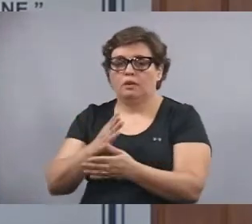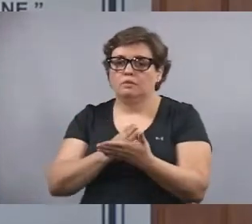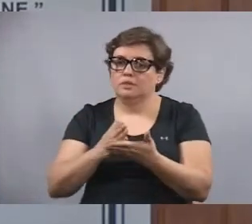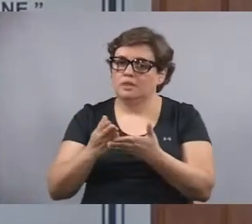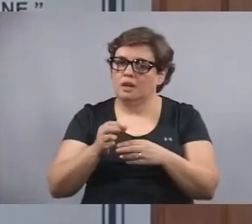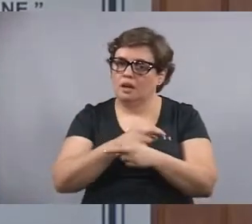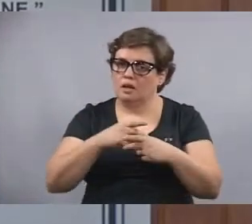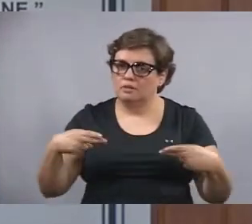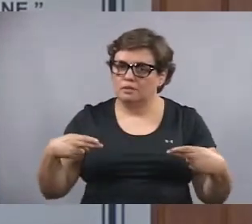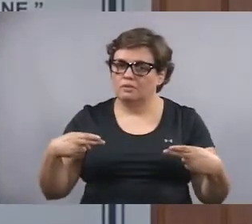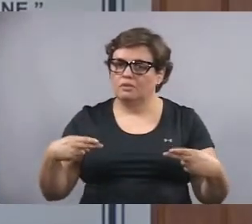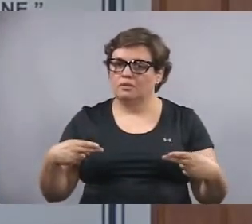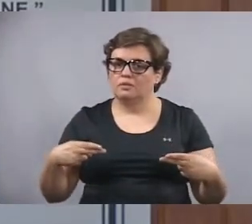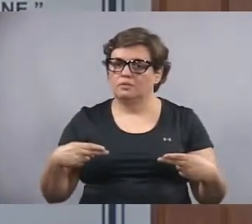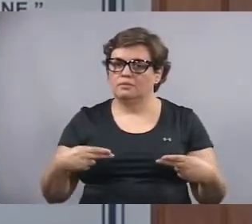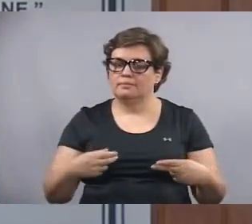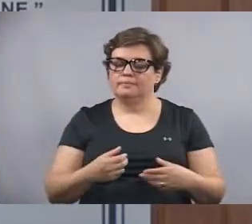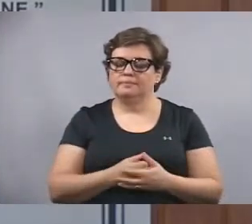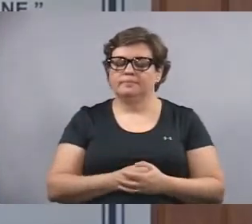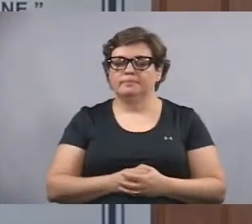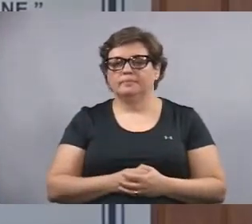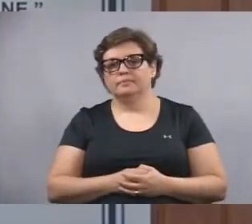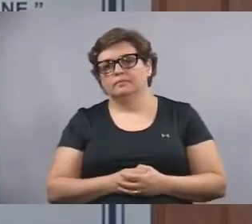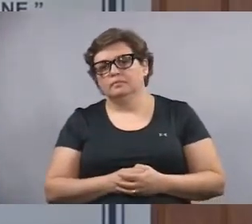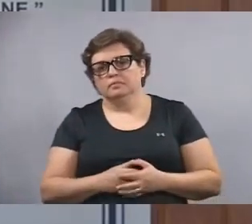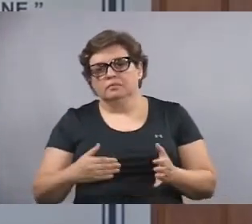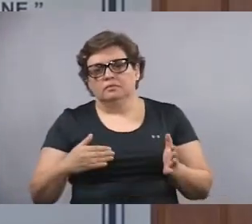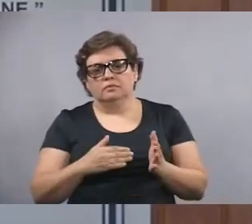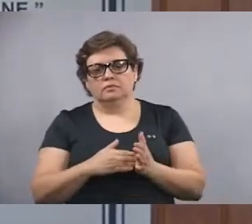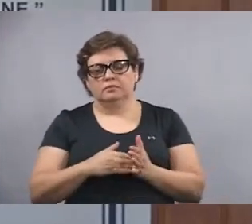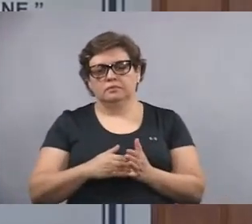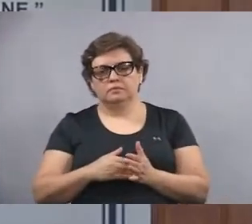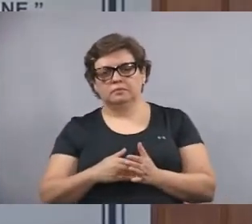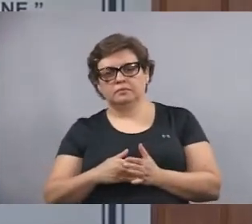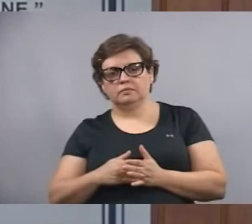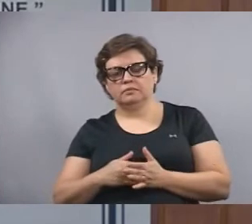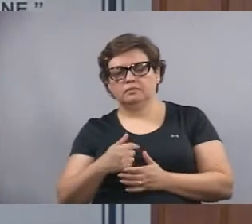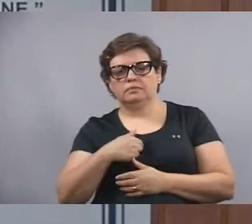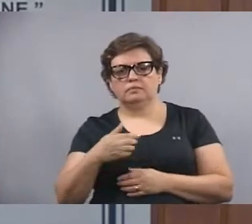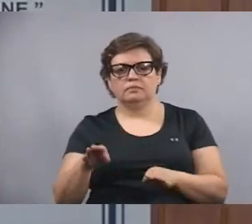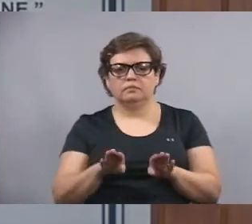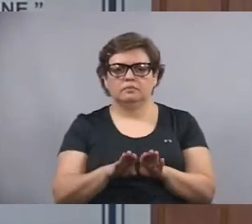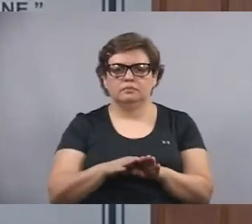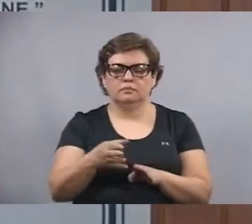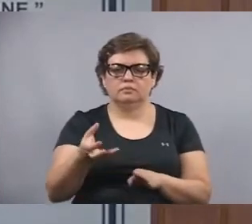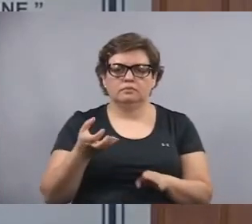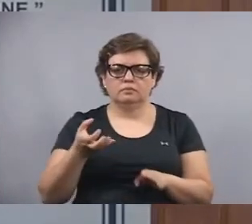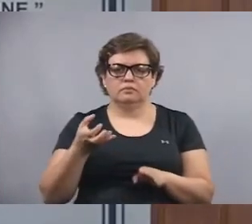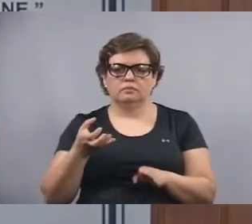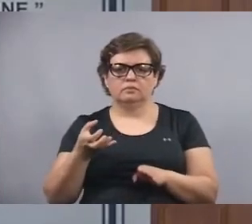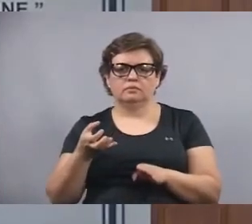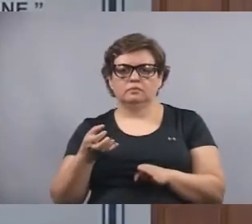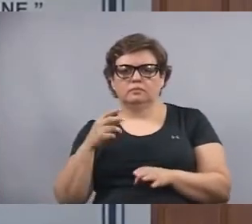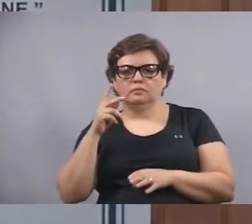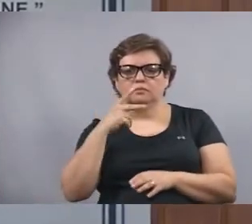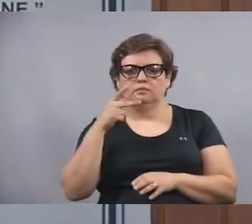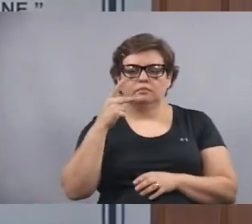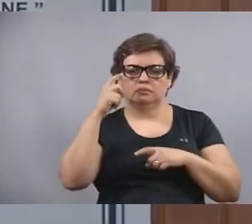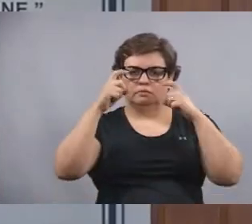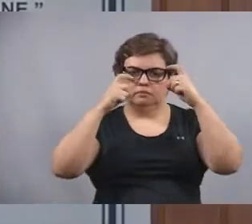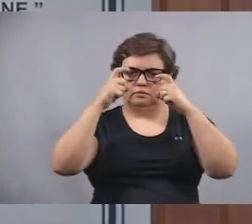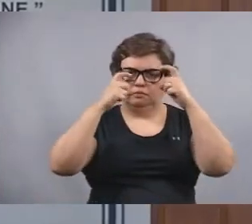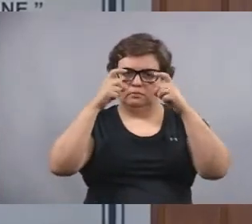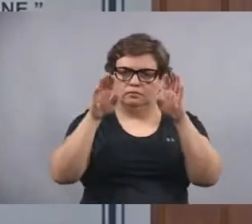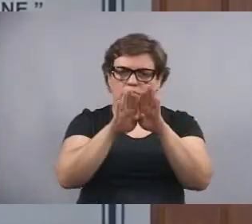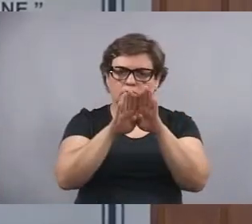problema, cada um por vez. Por último, eu também quero deixar já manifestada a